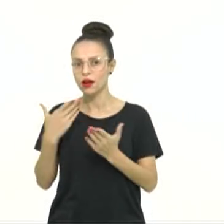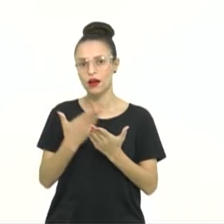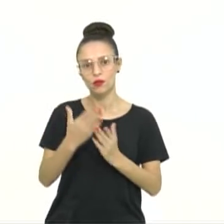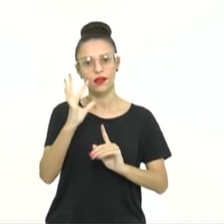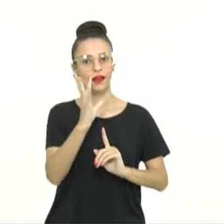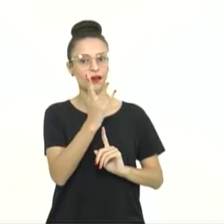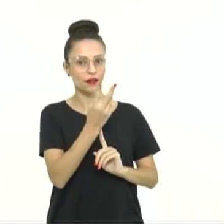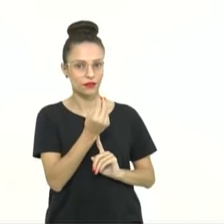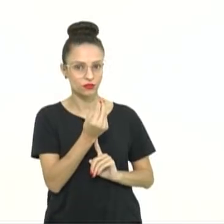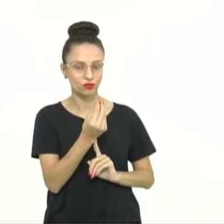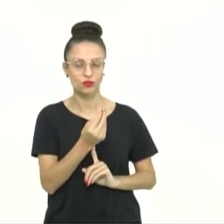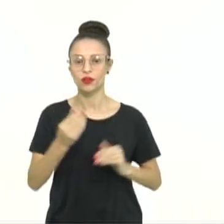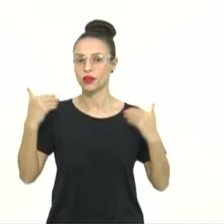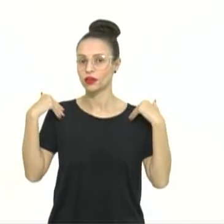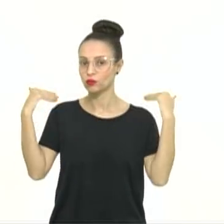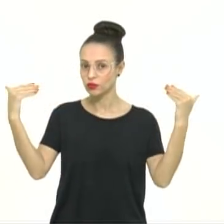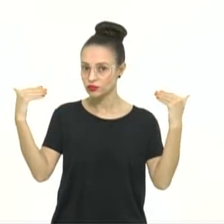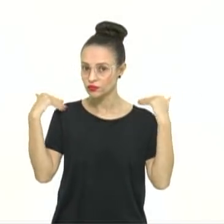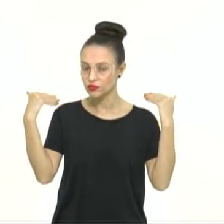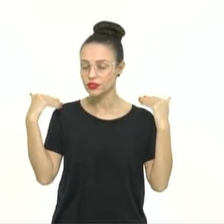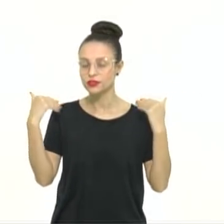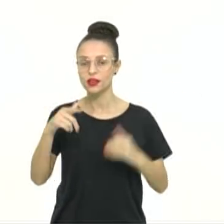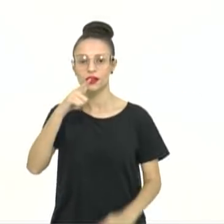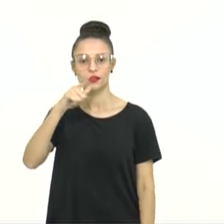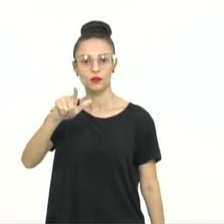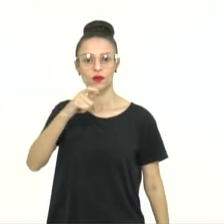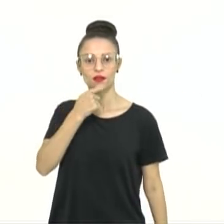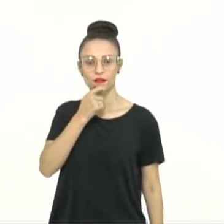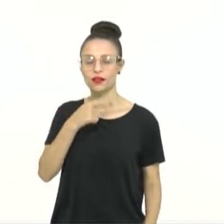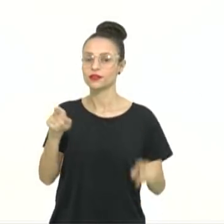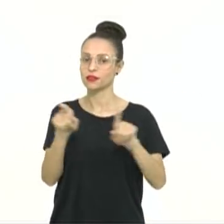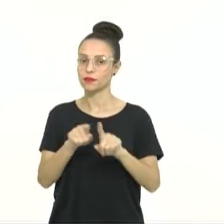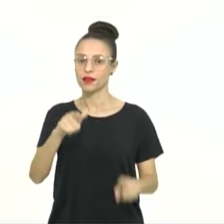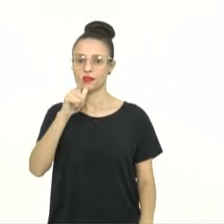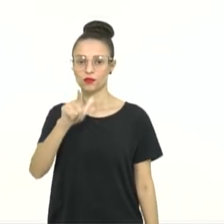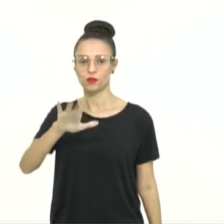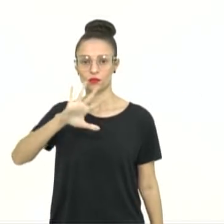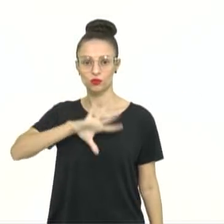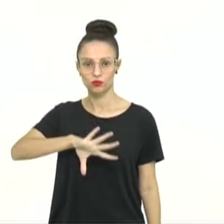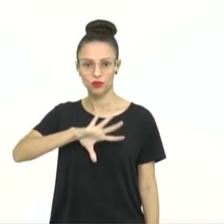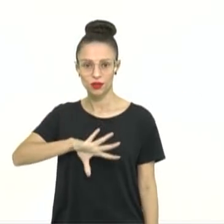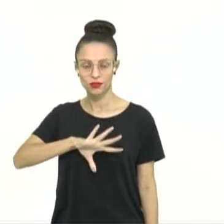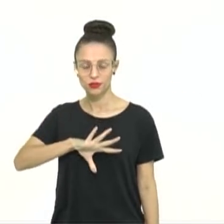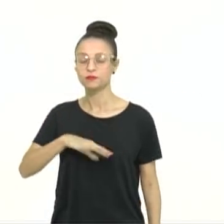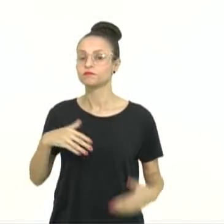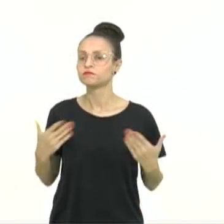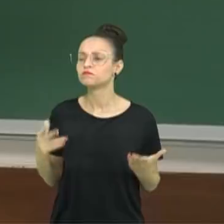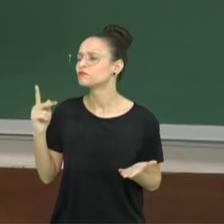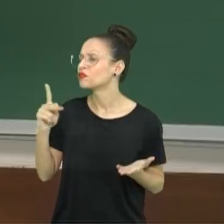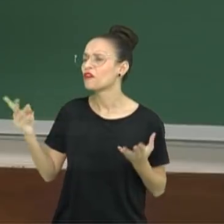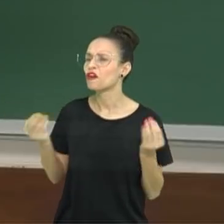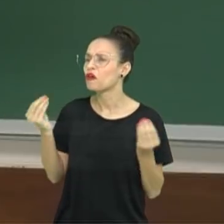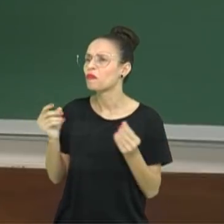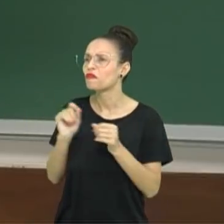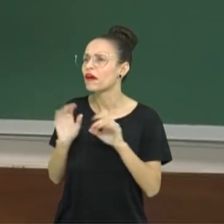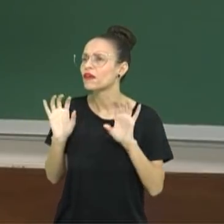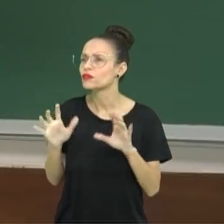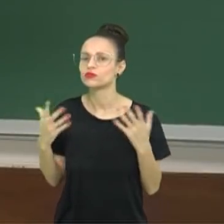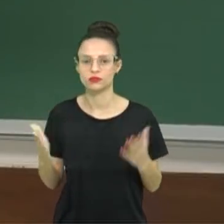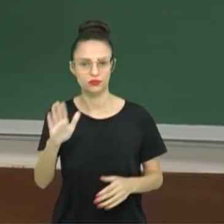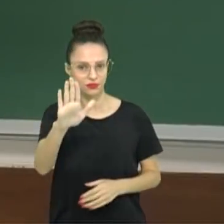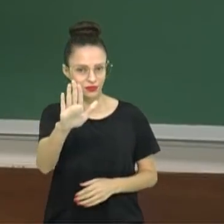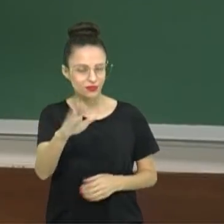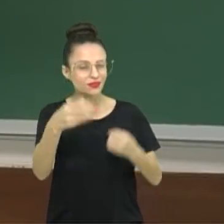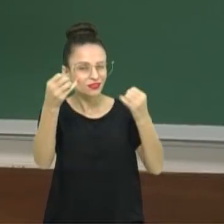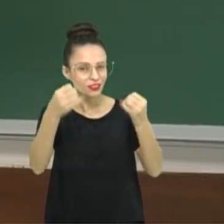de arte, educação física, língua inglesa e língua portuguesa. Professora, mas como que eu vou fazer isso? Já vou